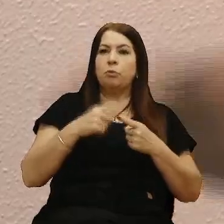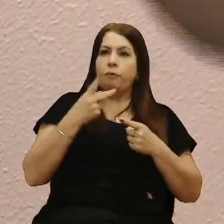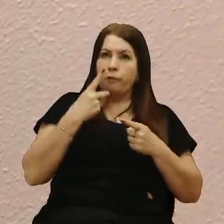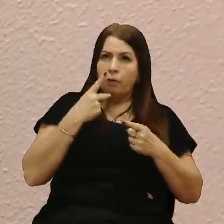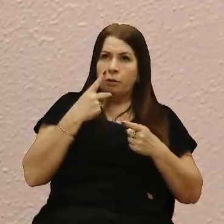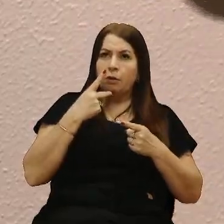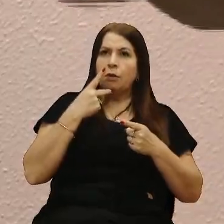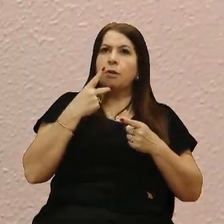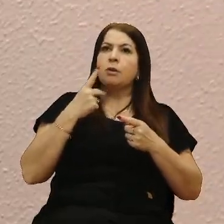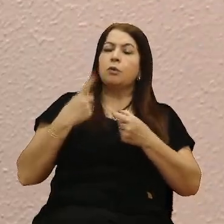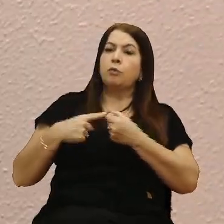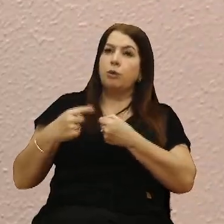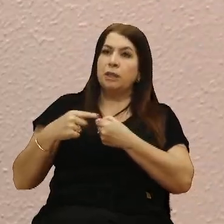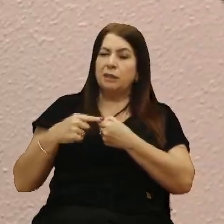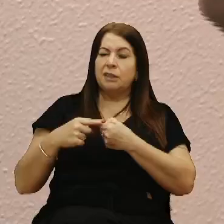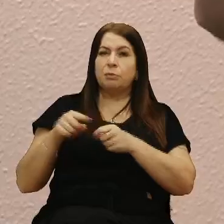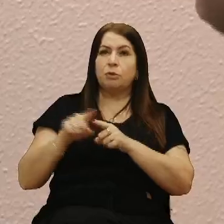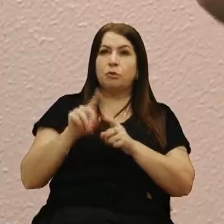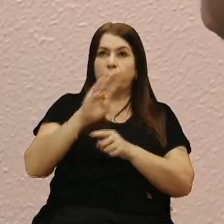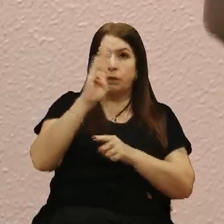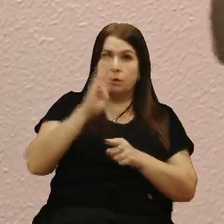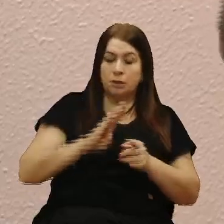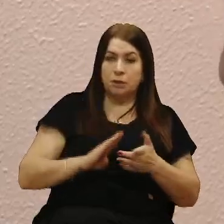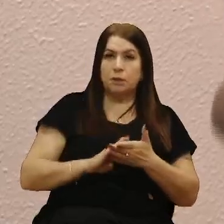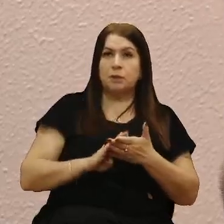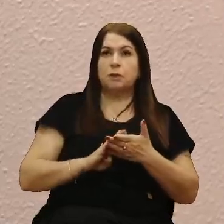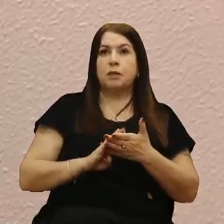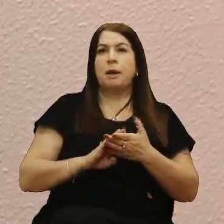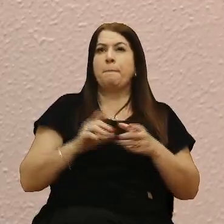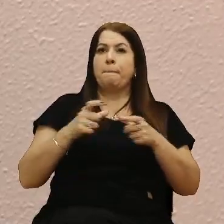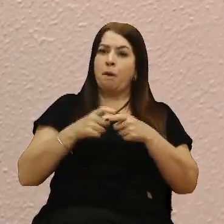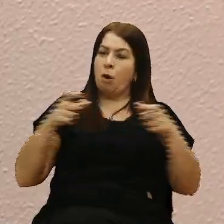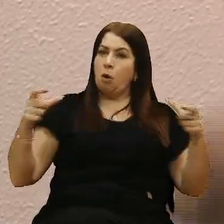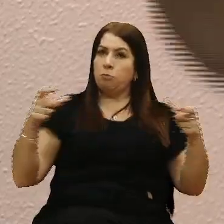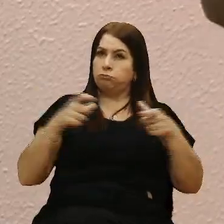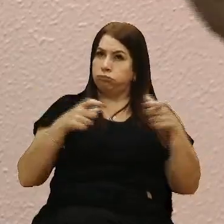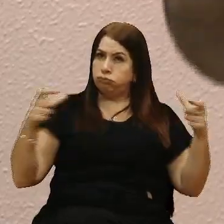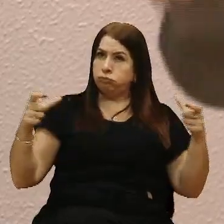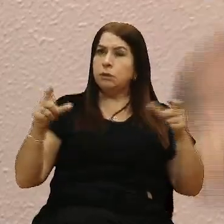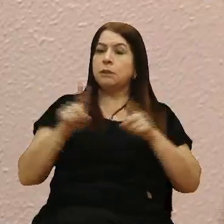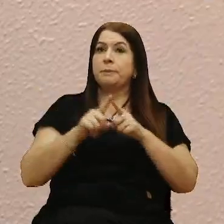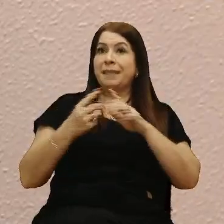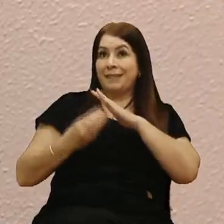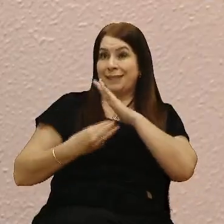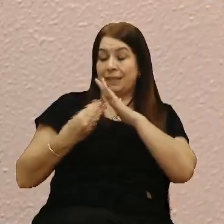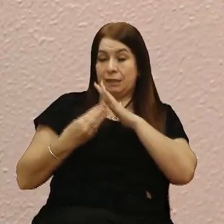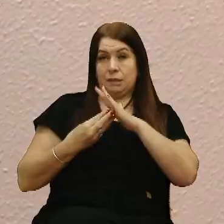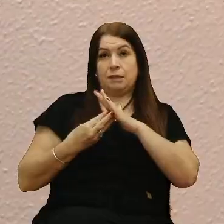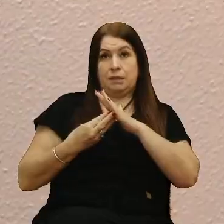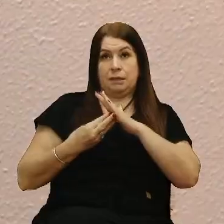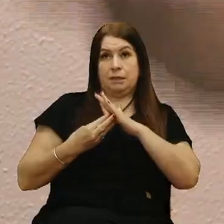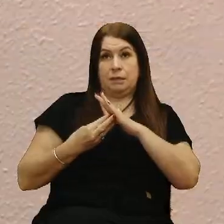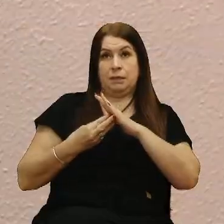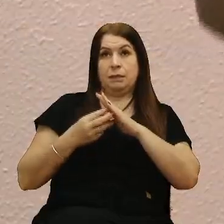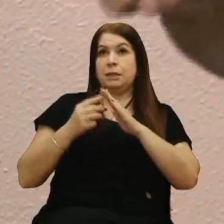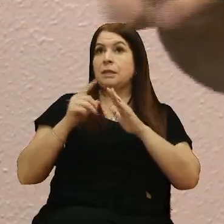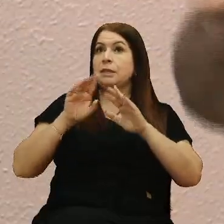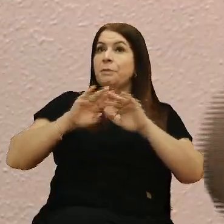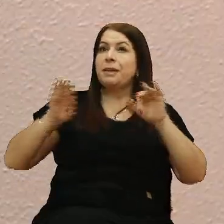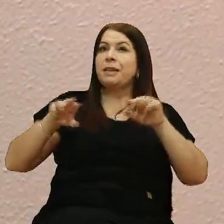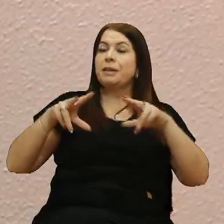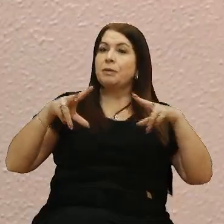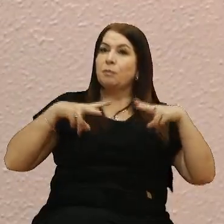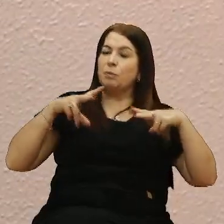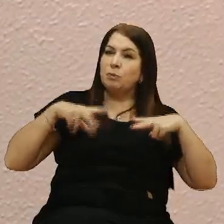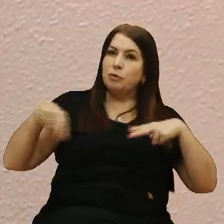disse, os municípios do Brasil, municípios de médio e grande porte, que terceirizaram a coleta ou privatizaram